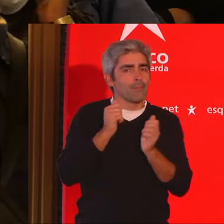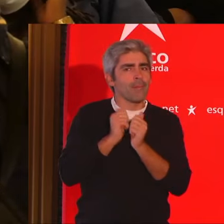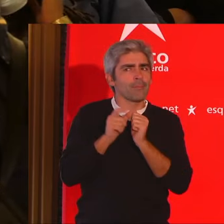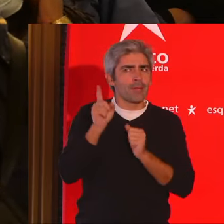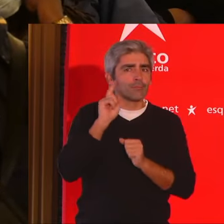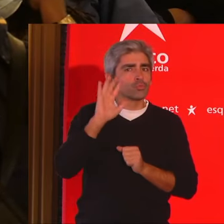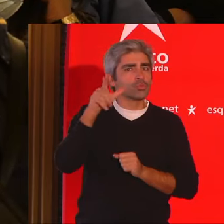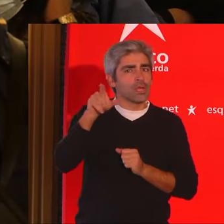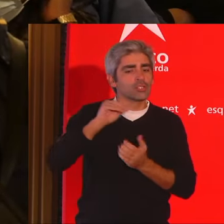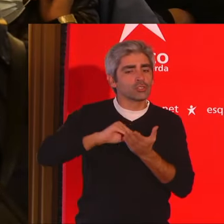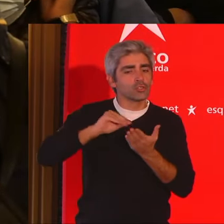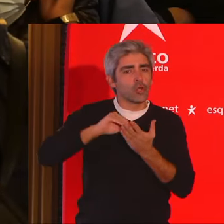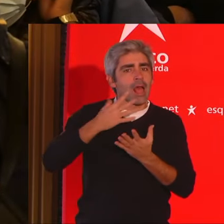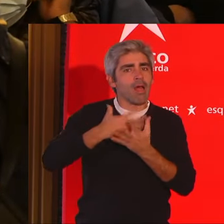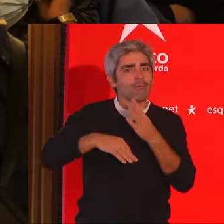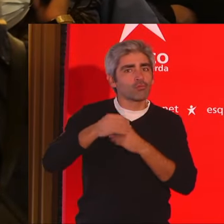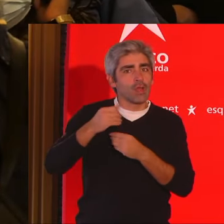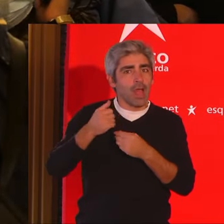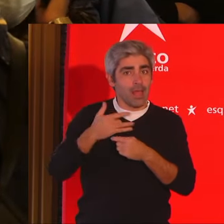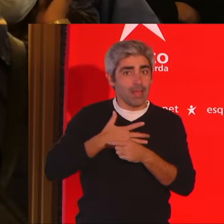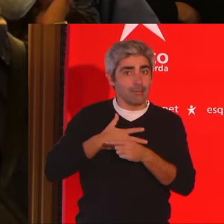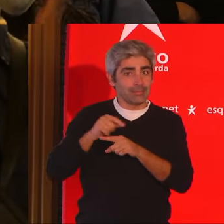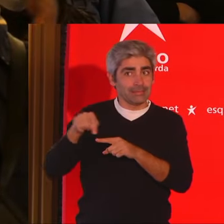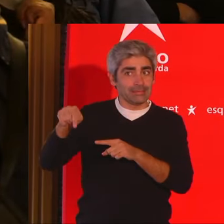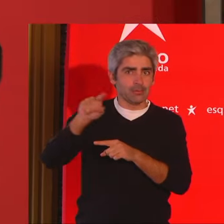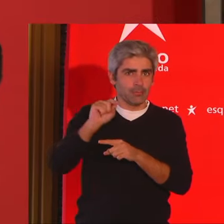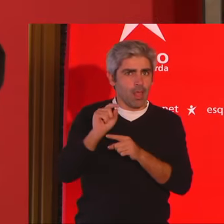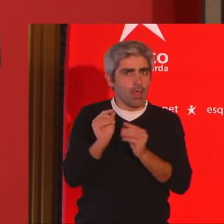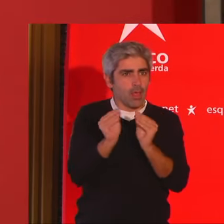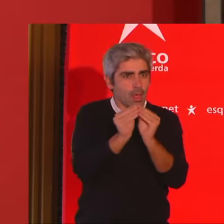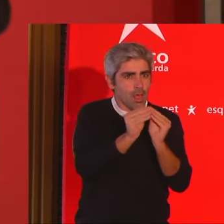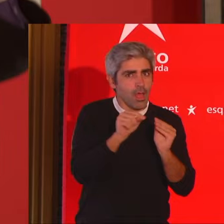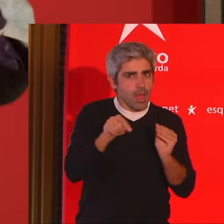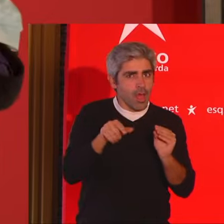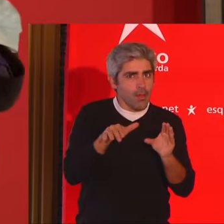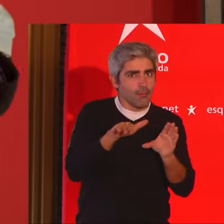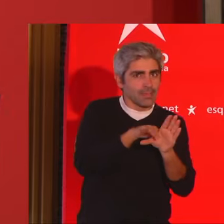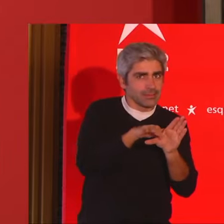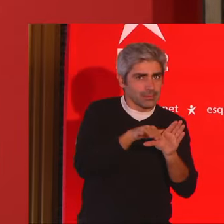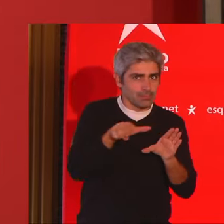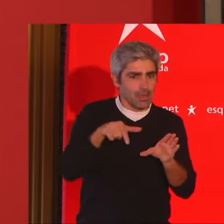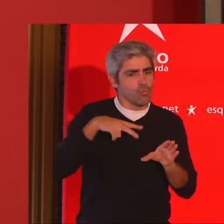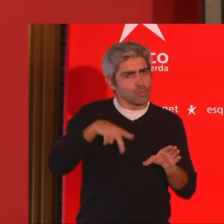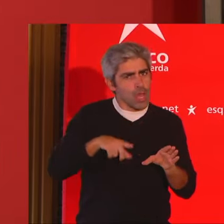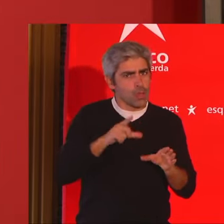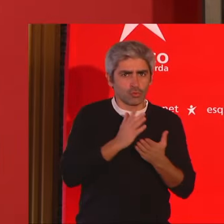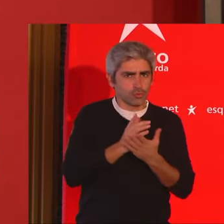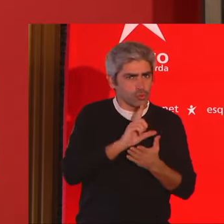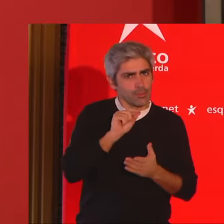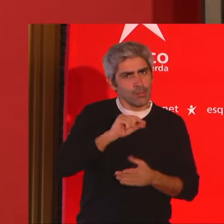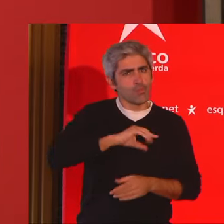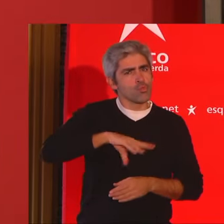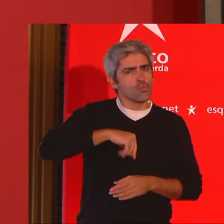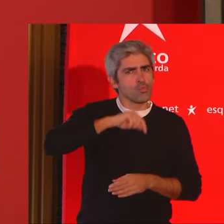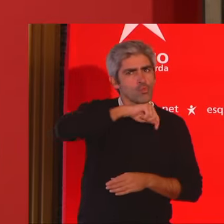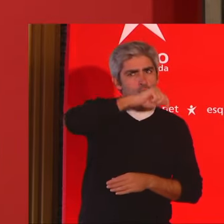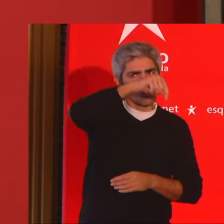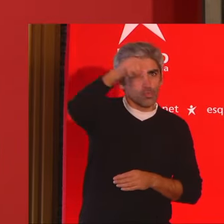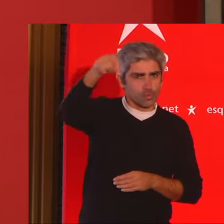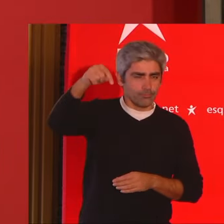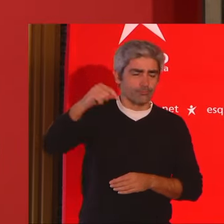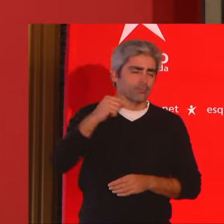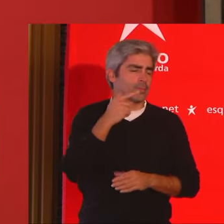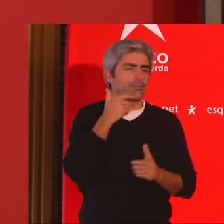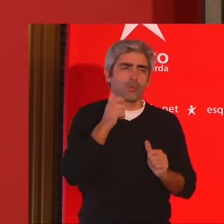advogados nesta orquestração, aqui em Portugal e por todo o mundo. E não é possível que